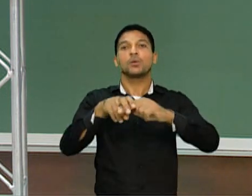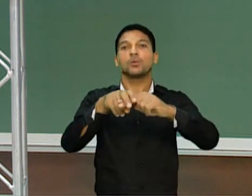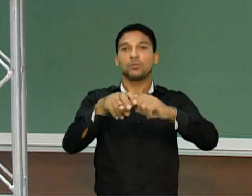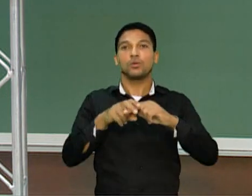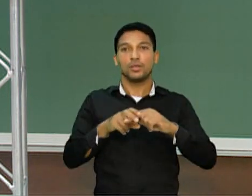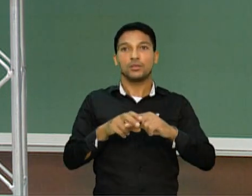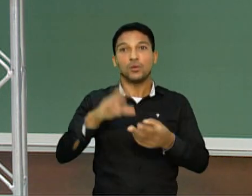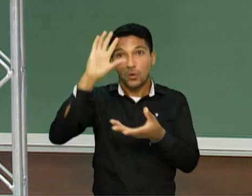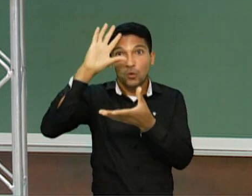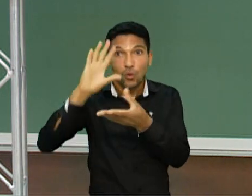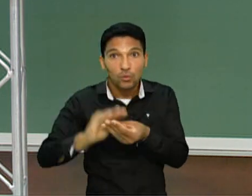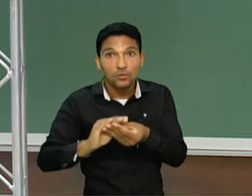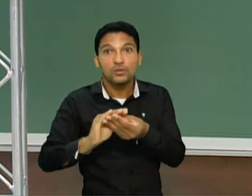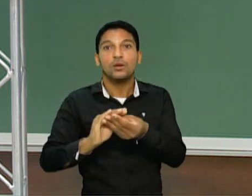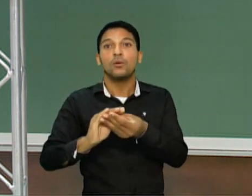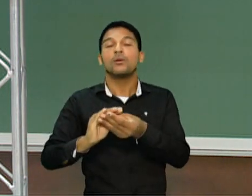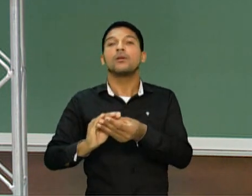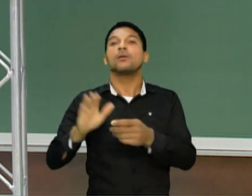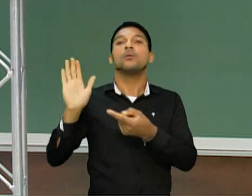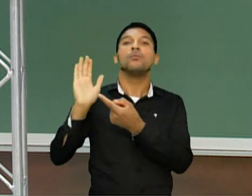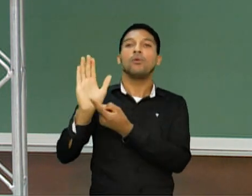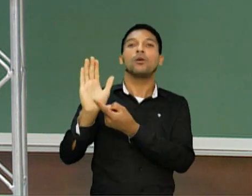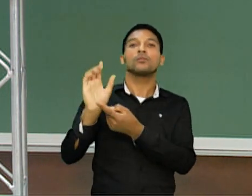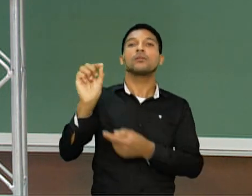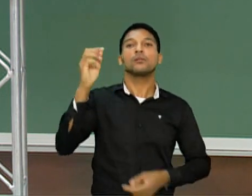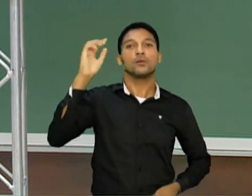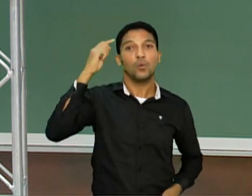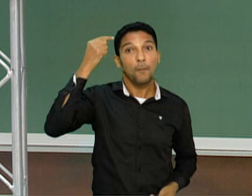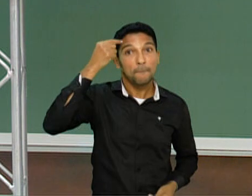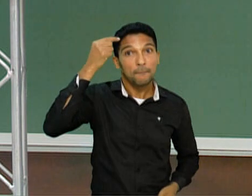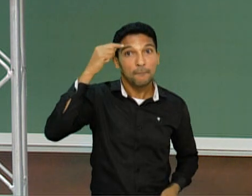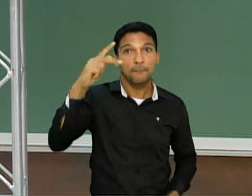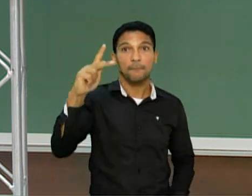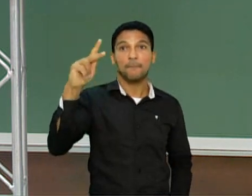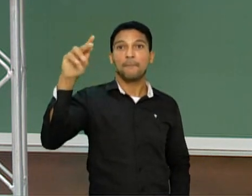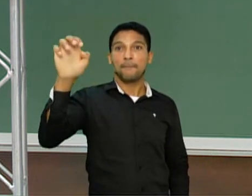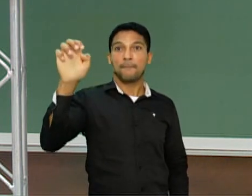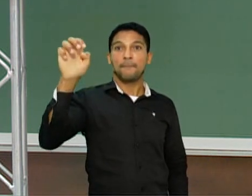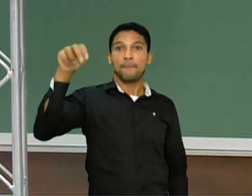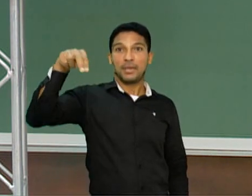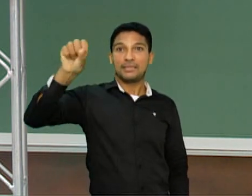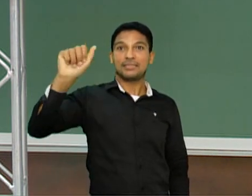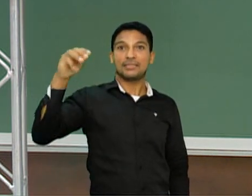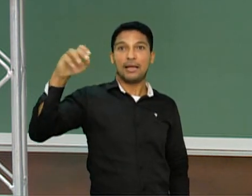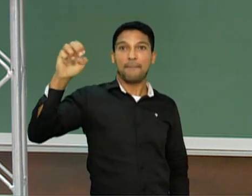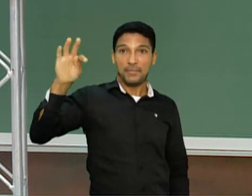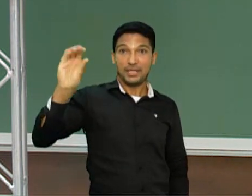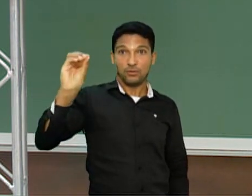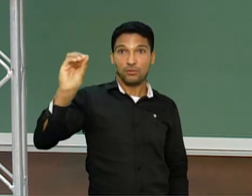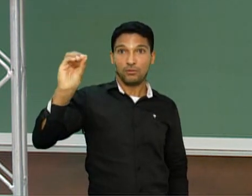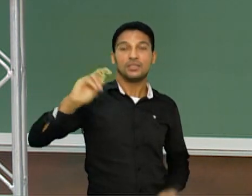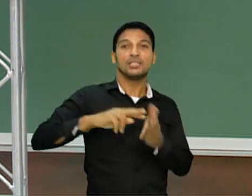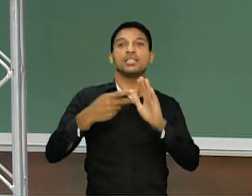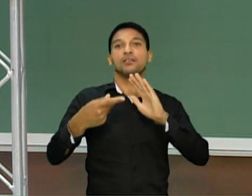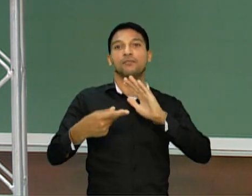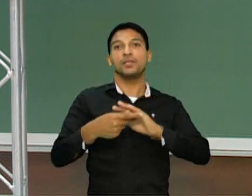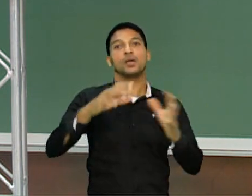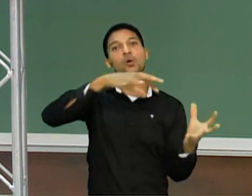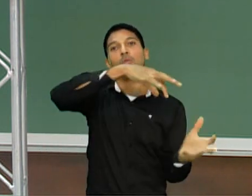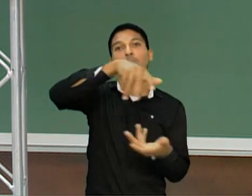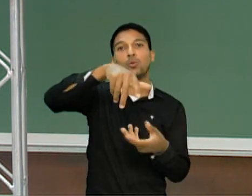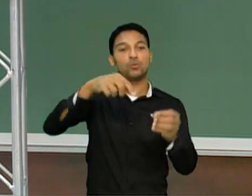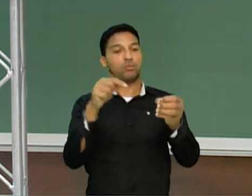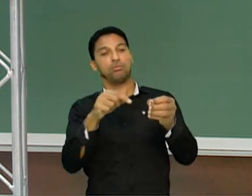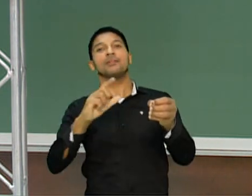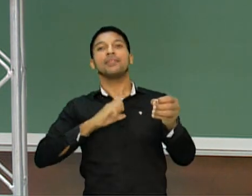chegar à conclusão de que o pensamento é que garante a verdade do mundo, ou seja, é a razão que dá